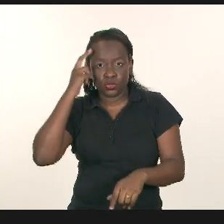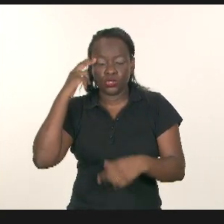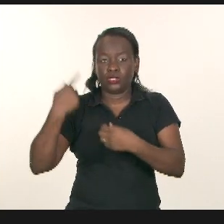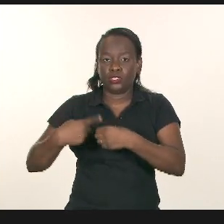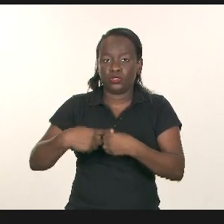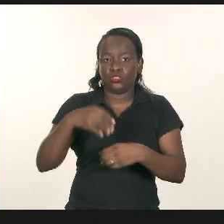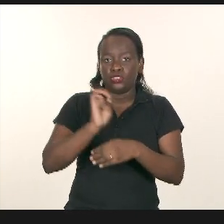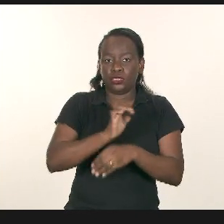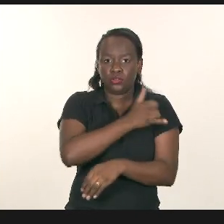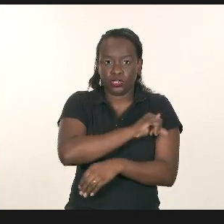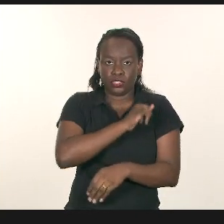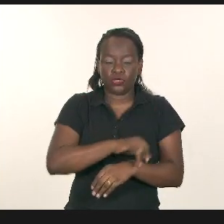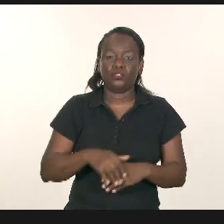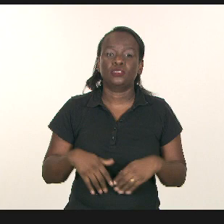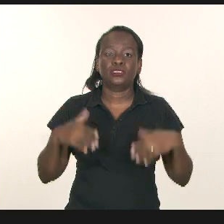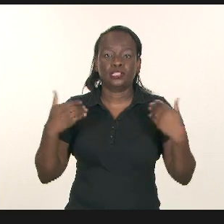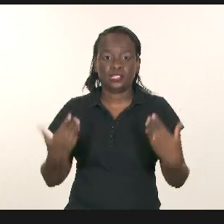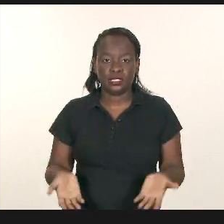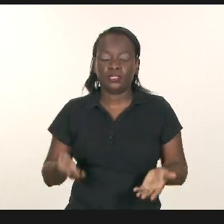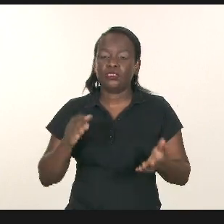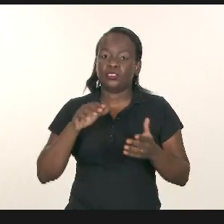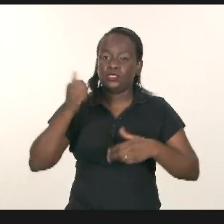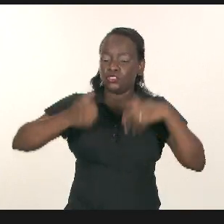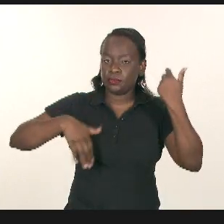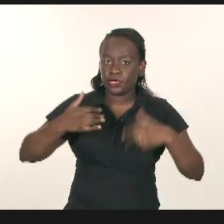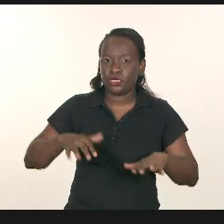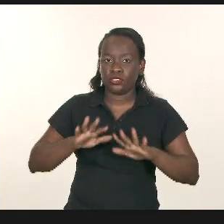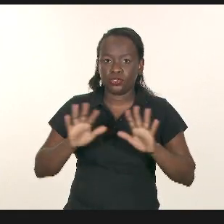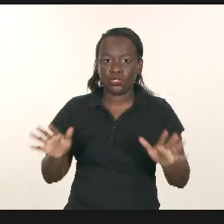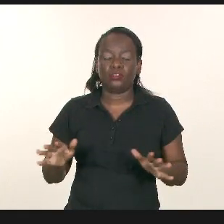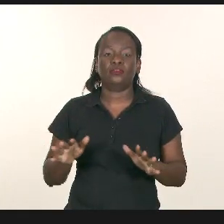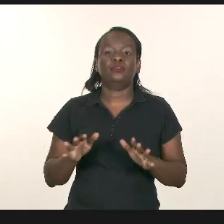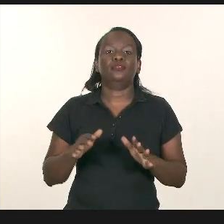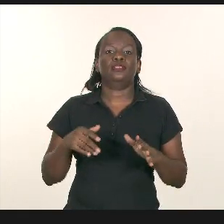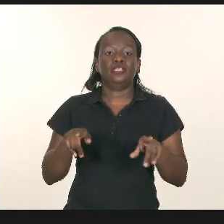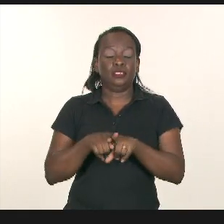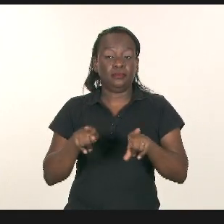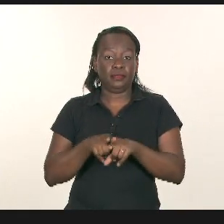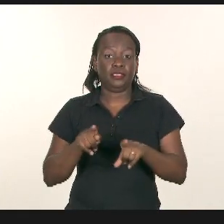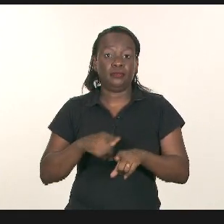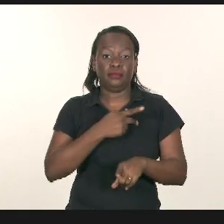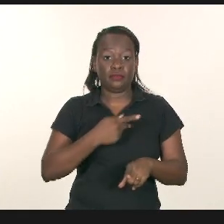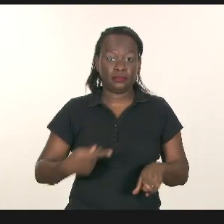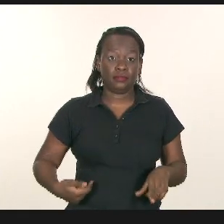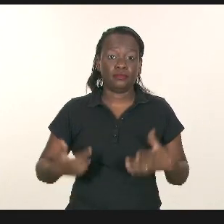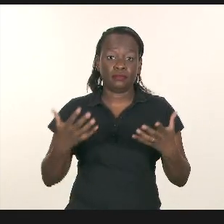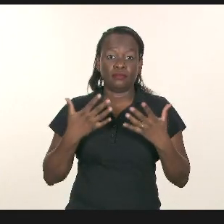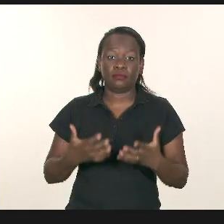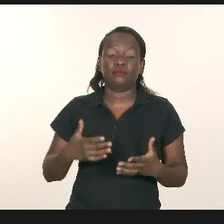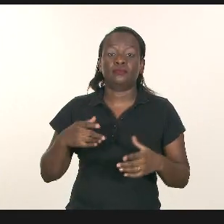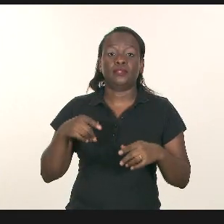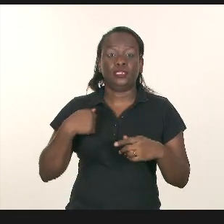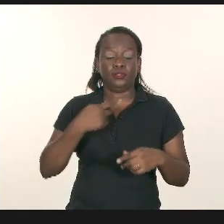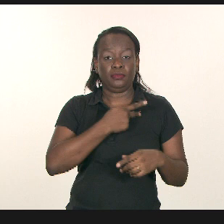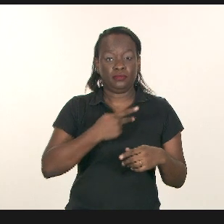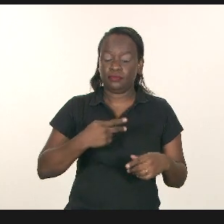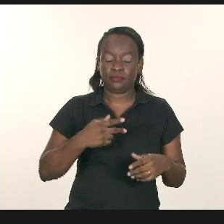estado do Rio de Janeiro. Então, eram essas considerações que eu gostaria de fazer. Inclusive, presidente, eu gostaria, como presidente